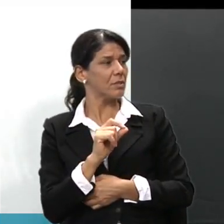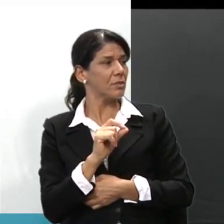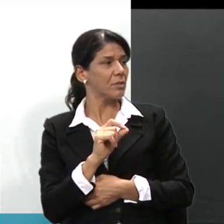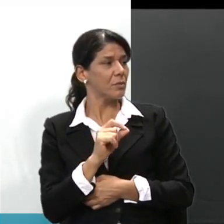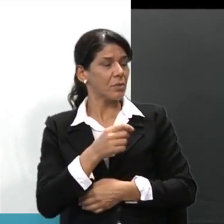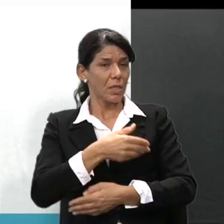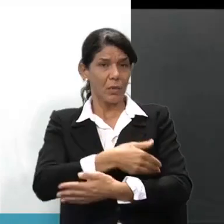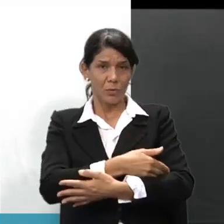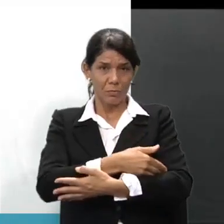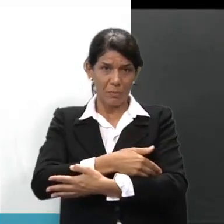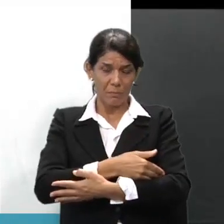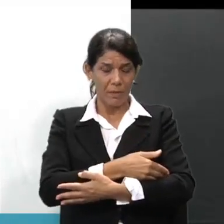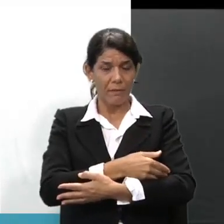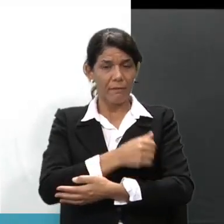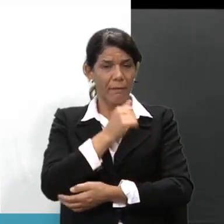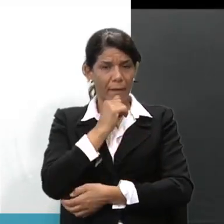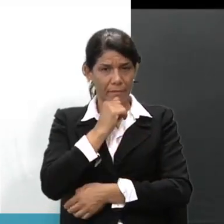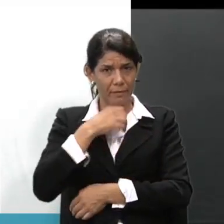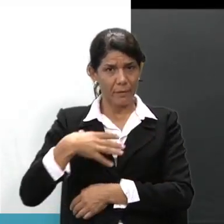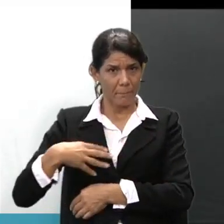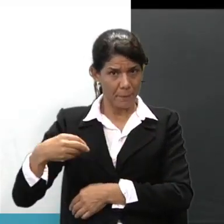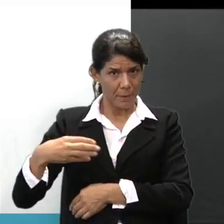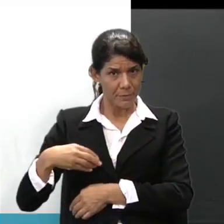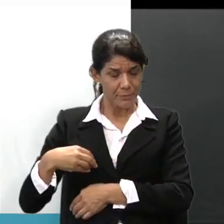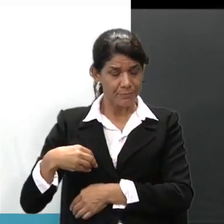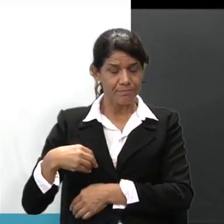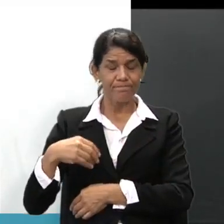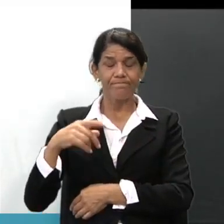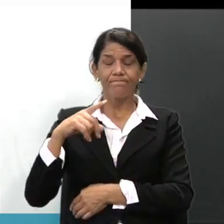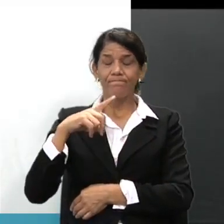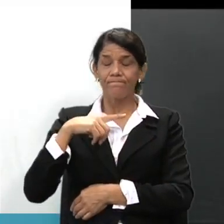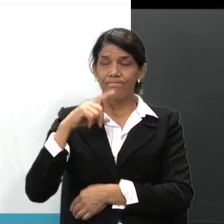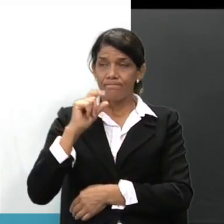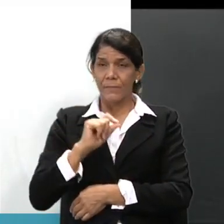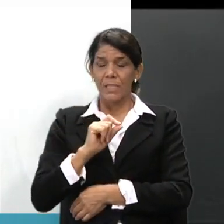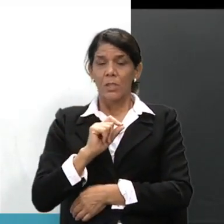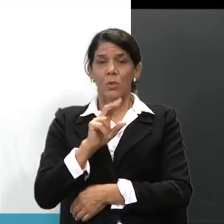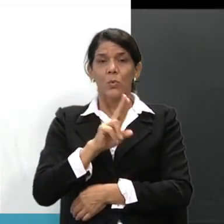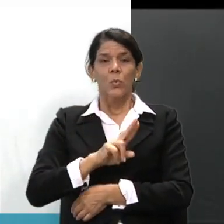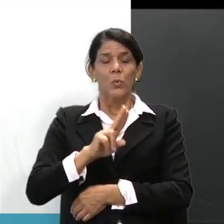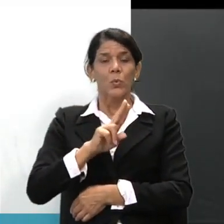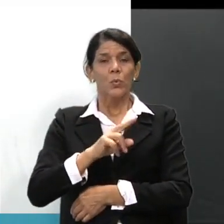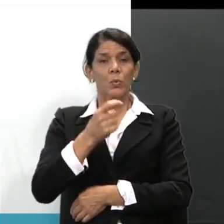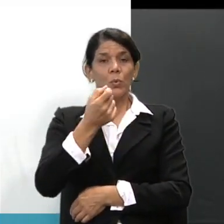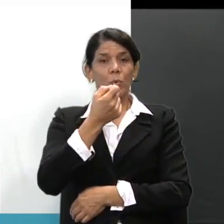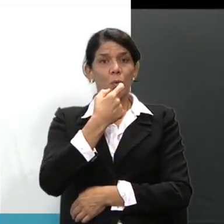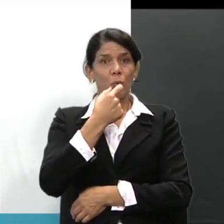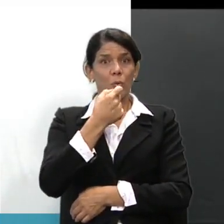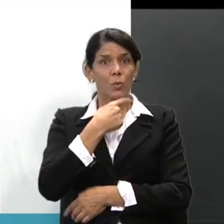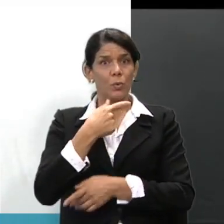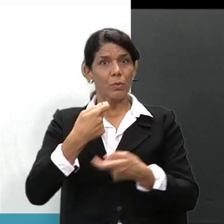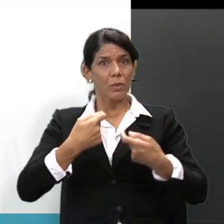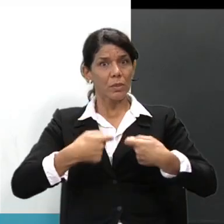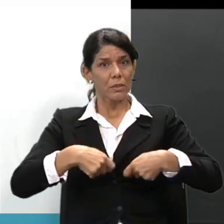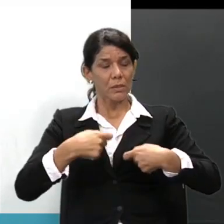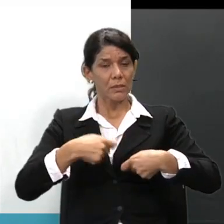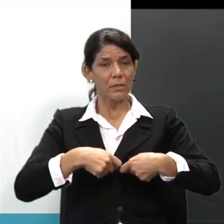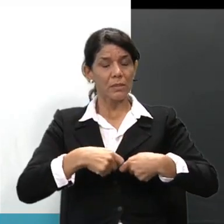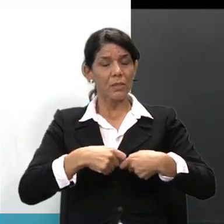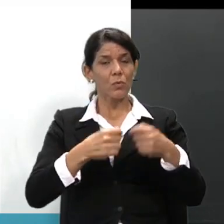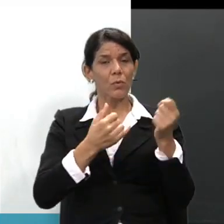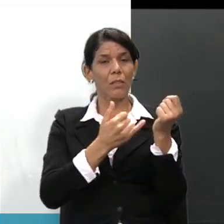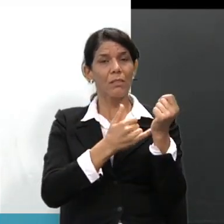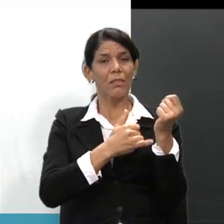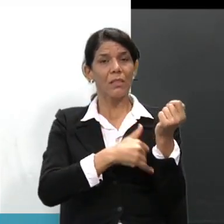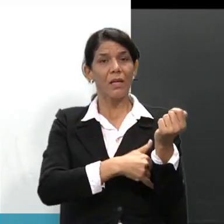os bebês que estão em amamentação, nós temos que a administração dos medicamentos deve ser ou